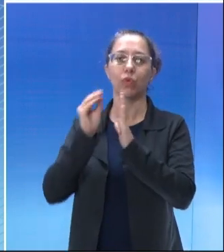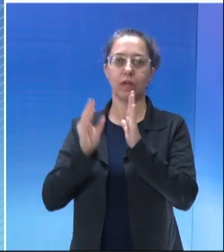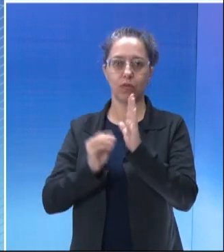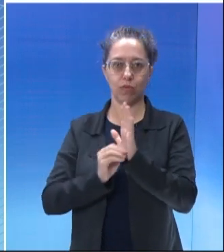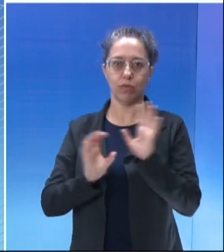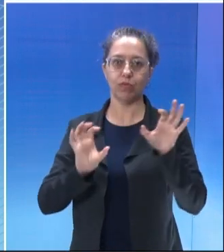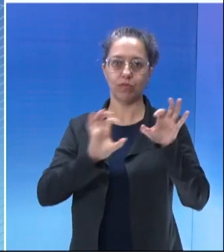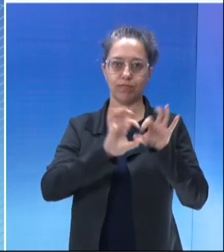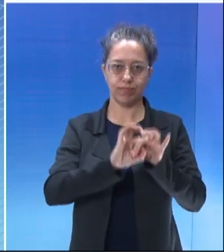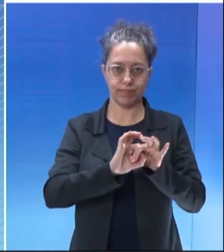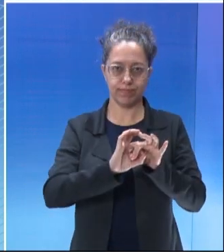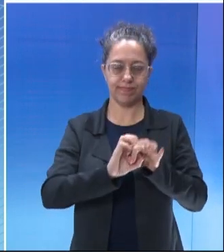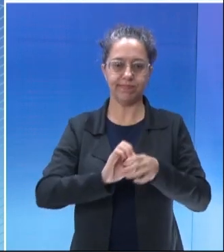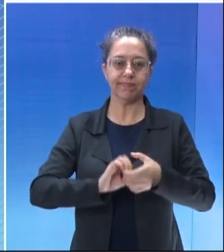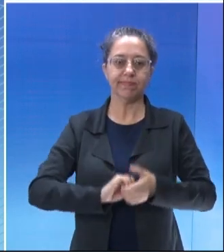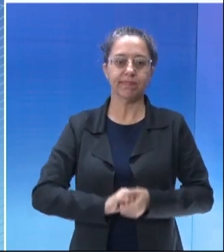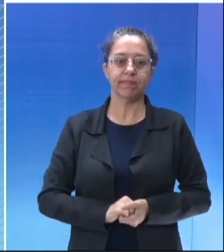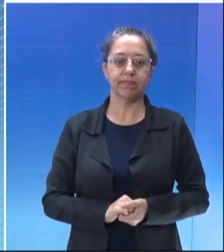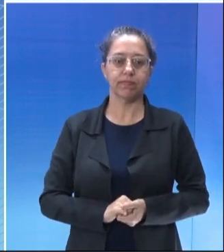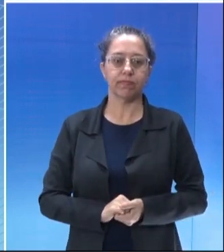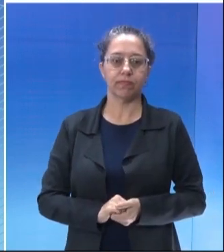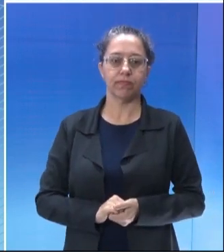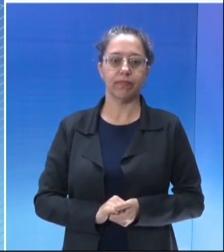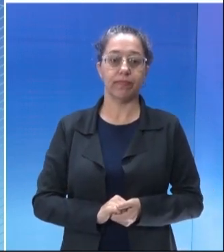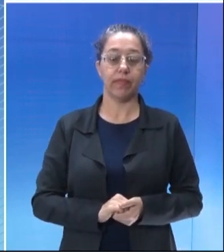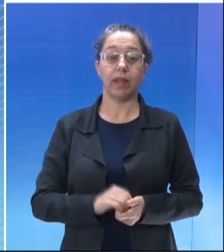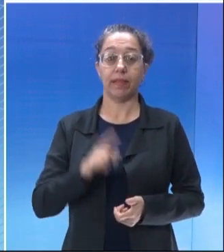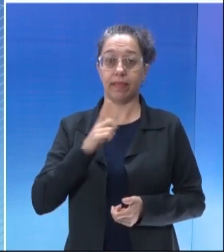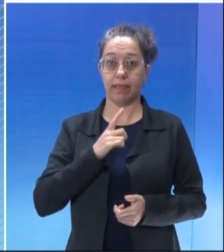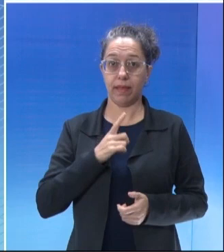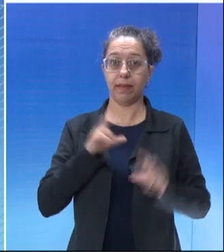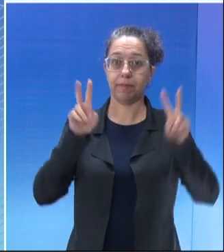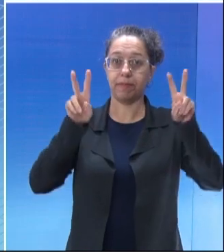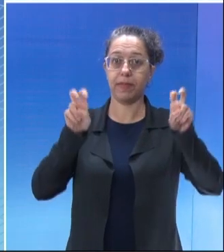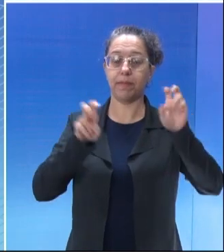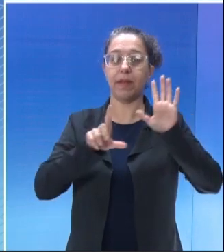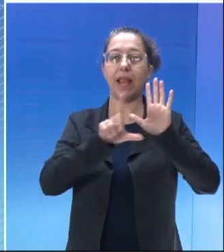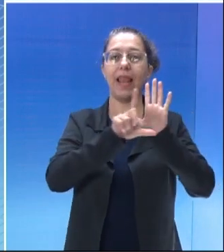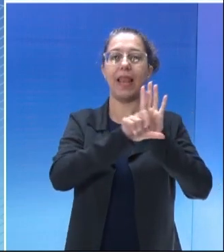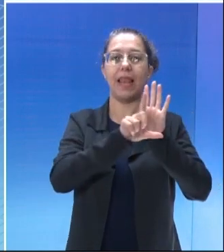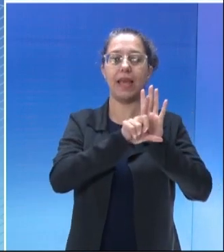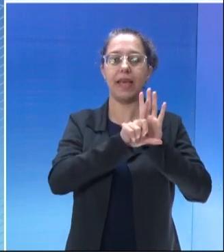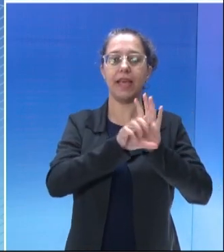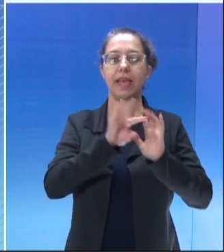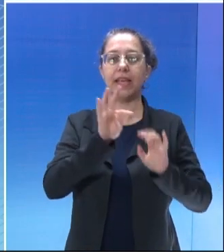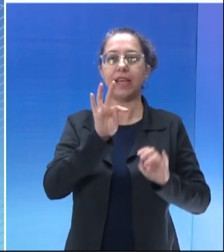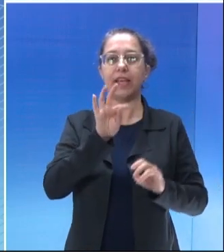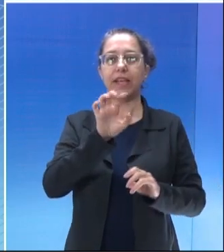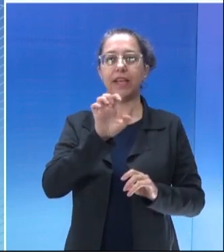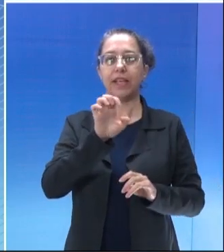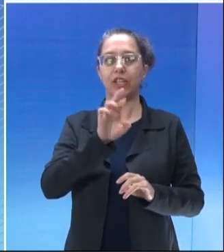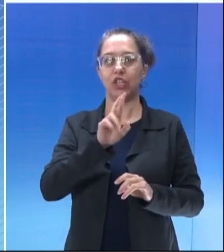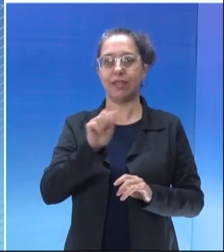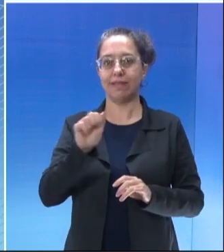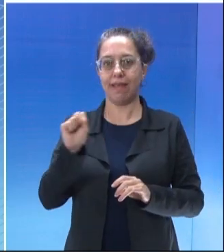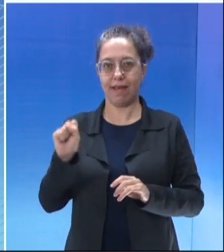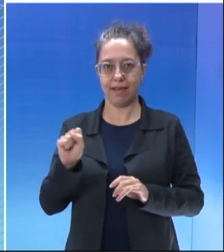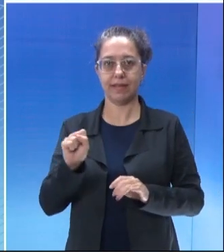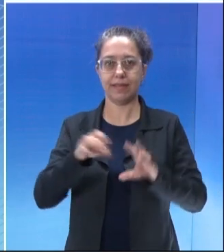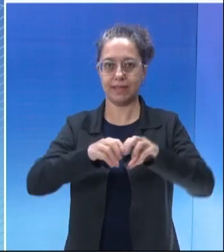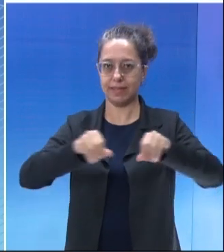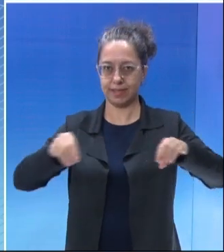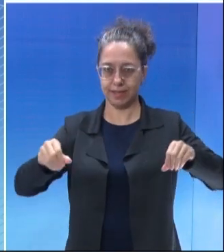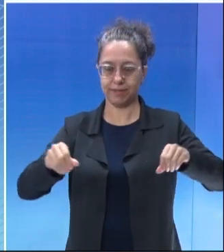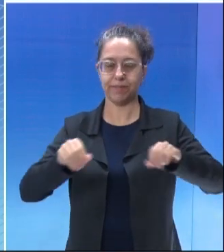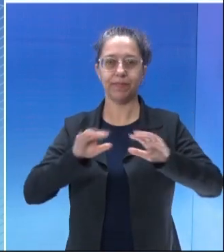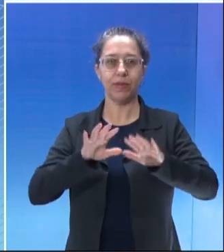conexos. Quando nós falamos de lei de terras, nós temos que pensar na ocupação do